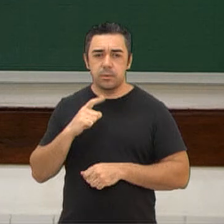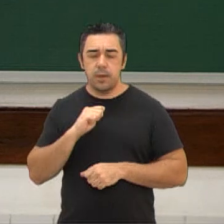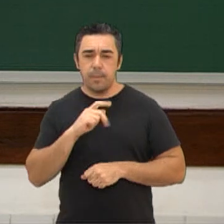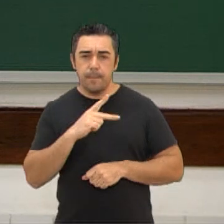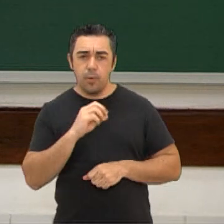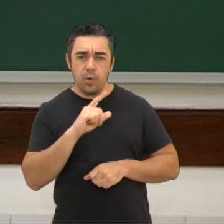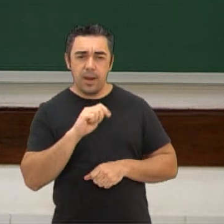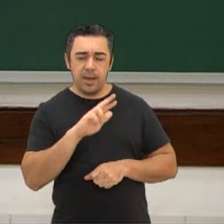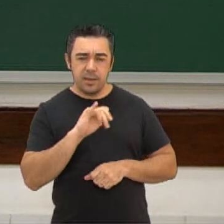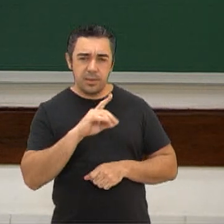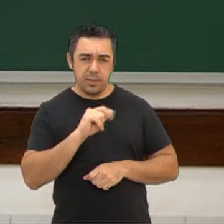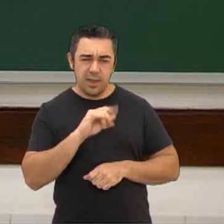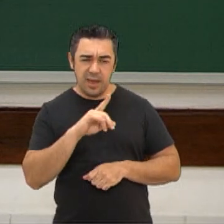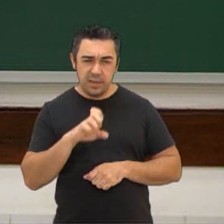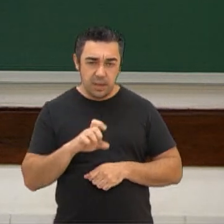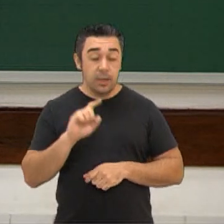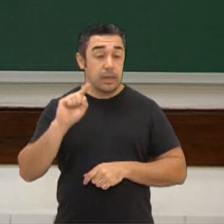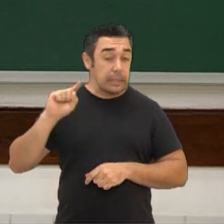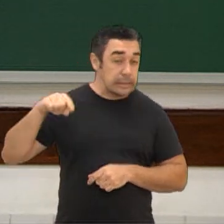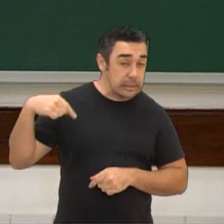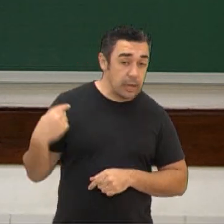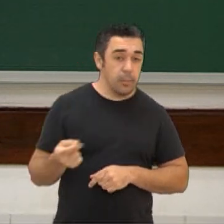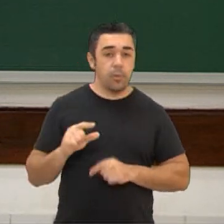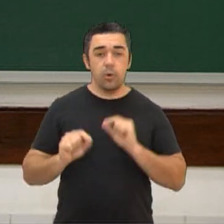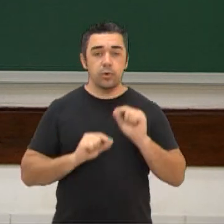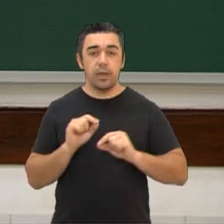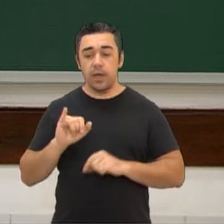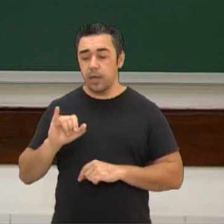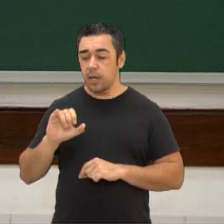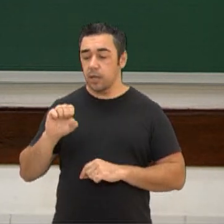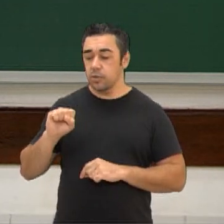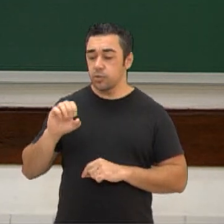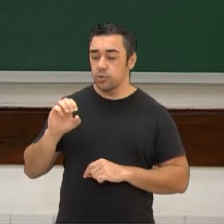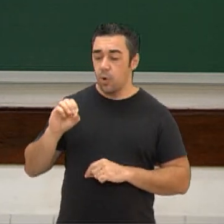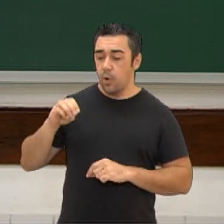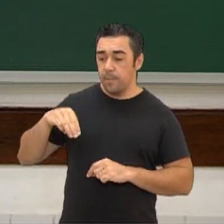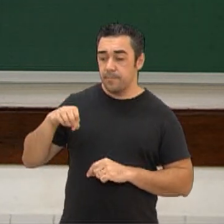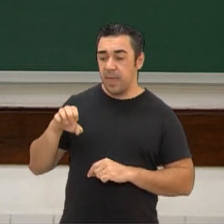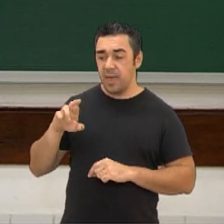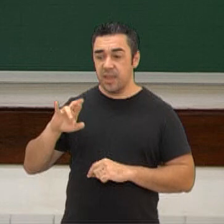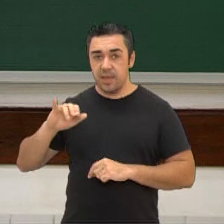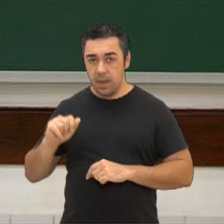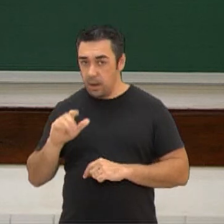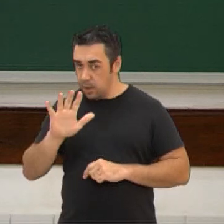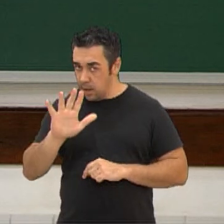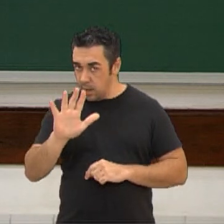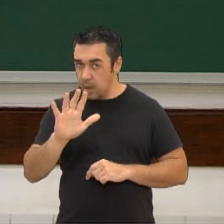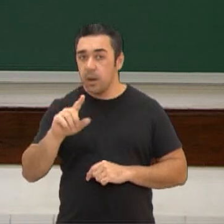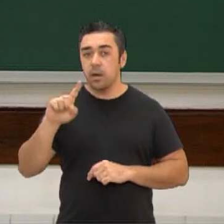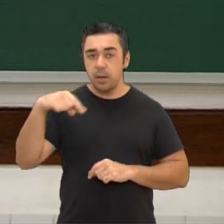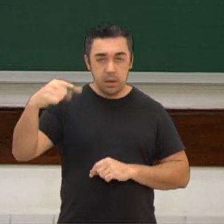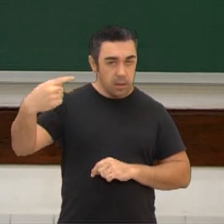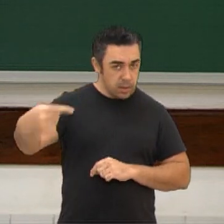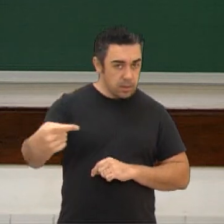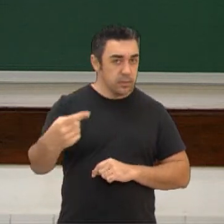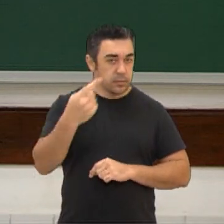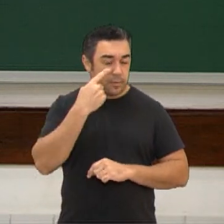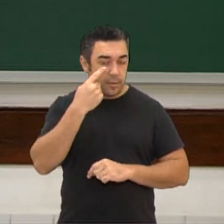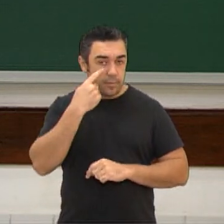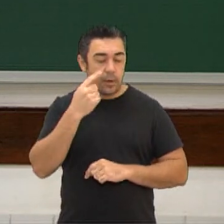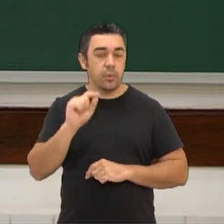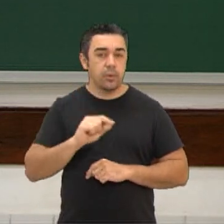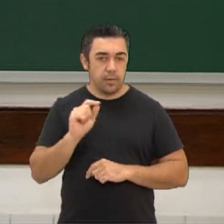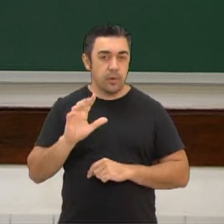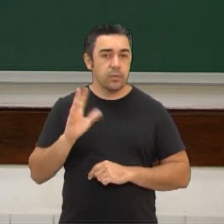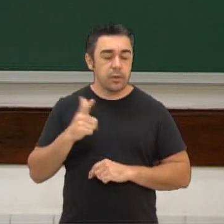polaridade, por aí vai, e depois a gente vai entrar em isomeria. Então aguarde aí cenas dos próximos capítulos, senhoras e senhores,